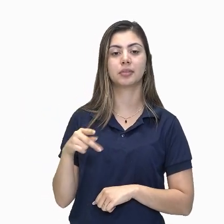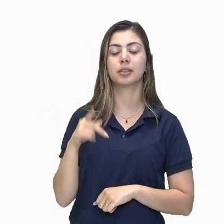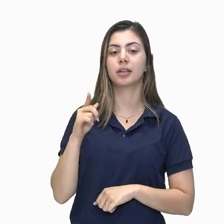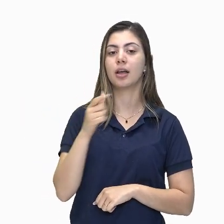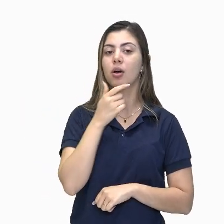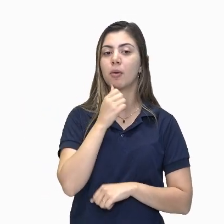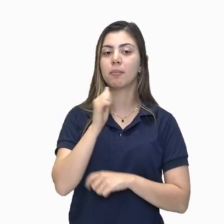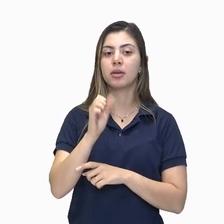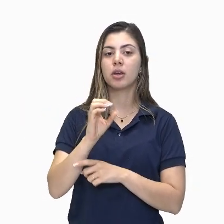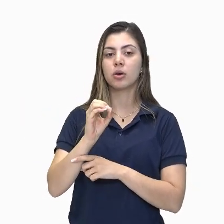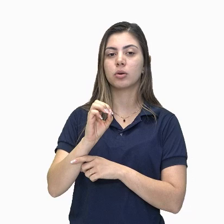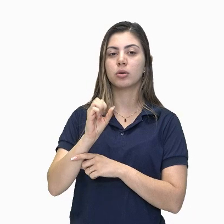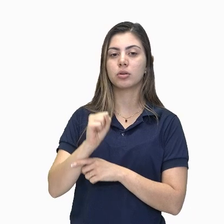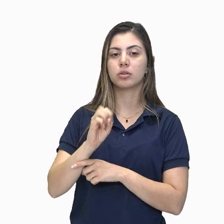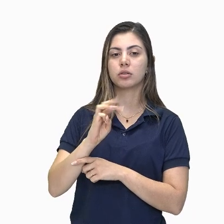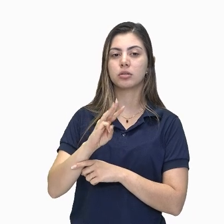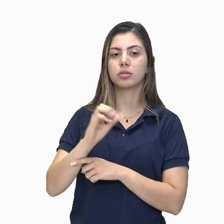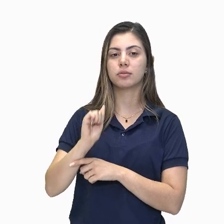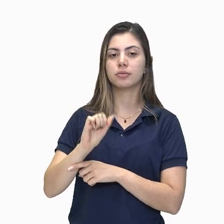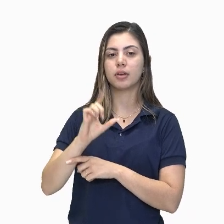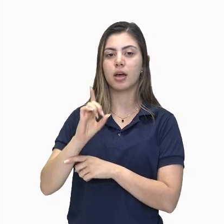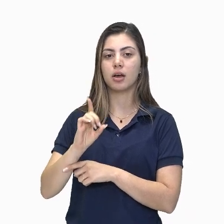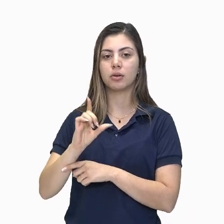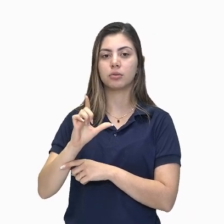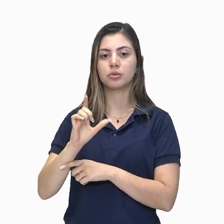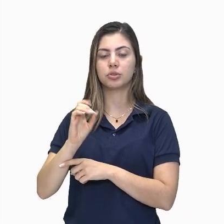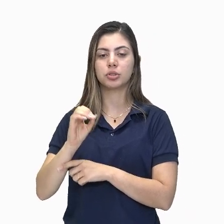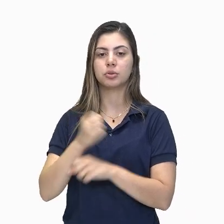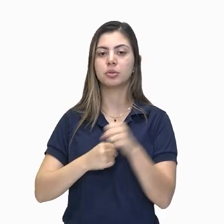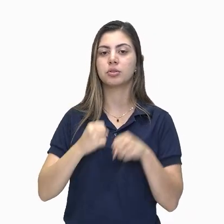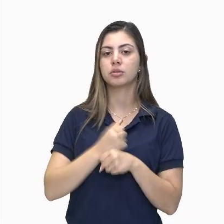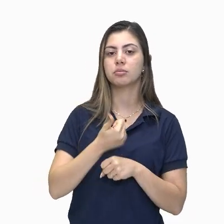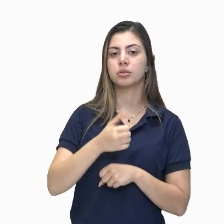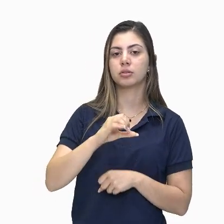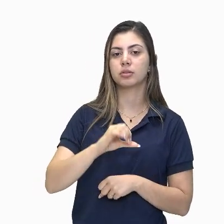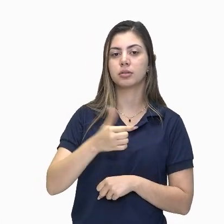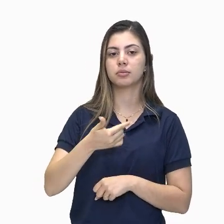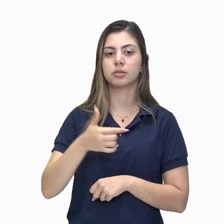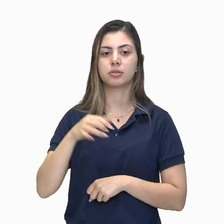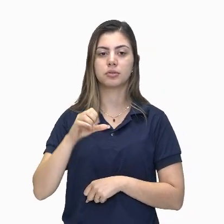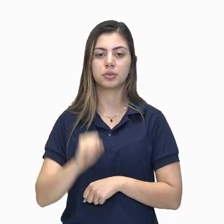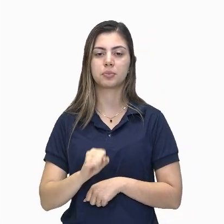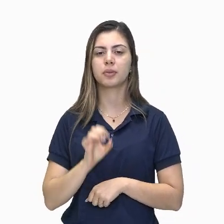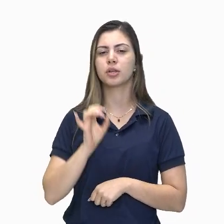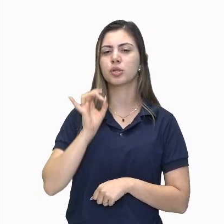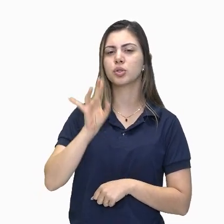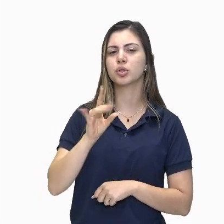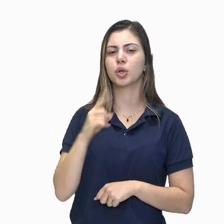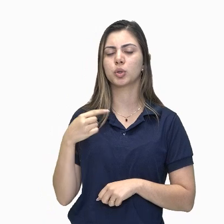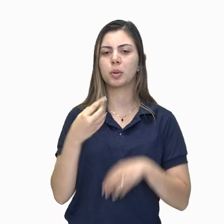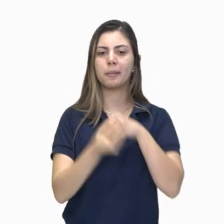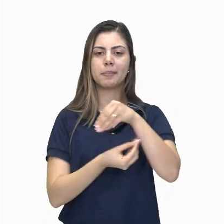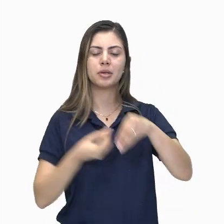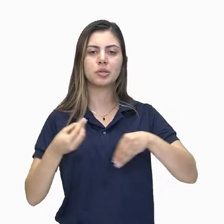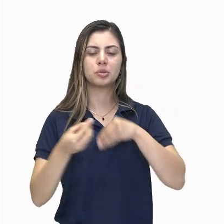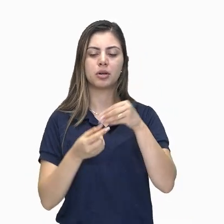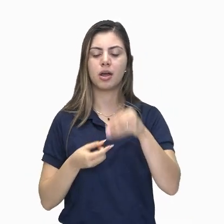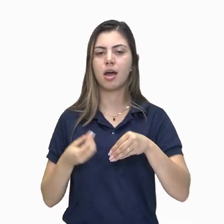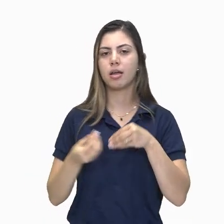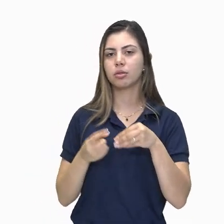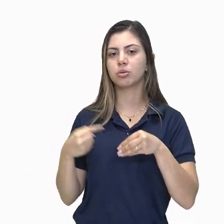já vai ser escrito em uma das revistas que ele regia. Só a antropofagia nos une, quer dizer,